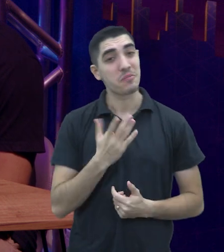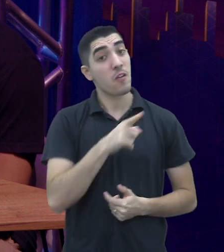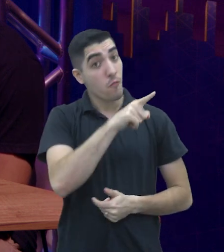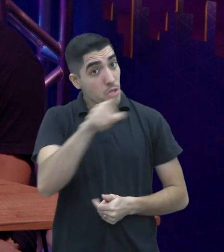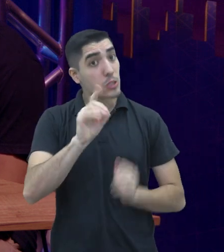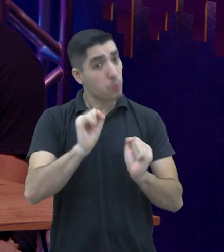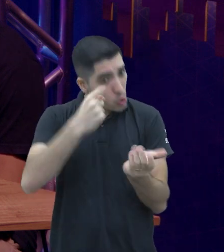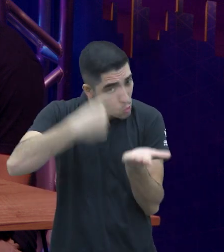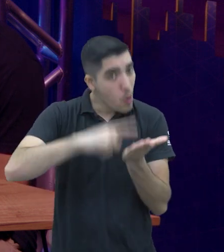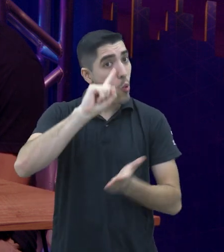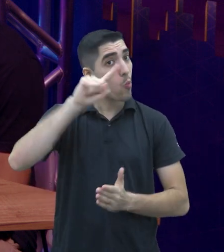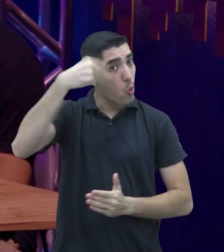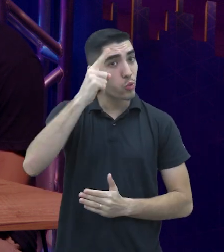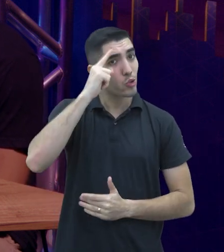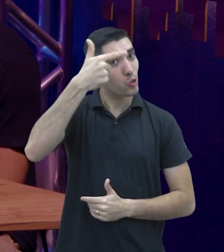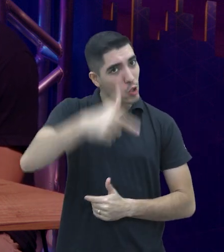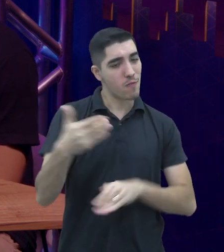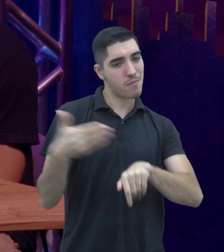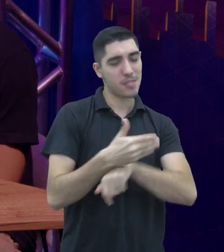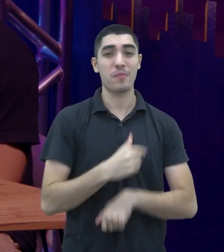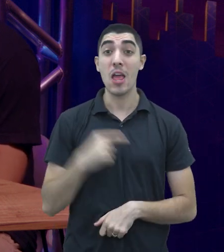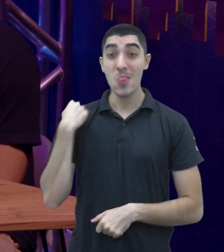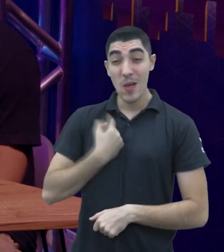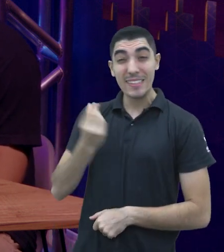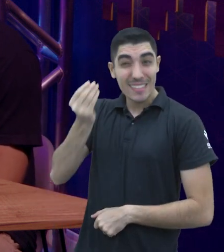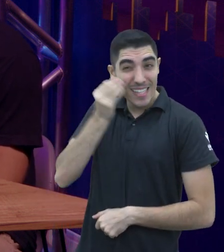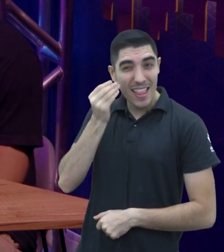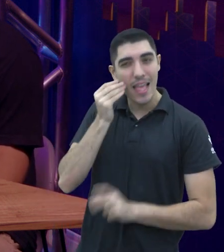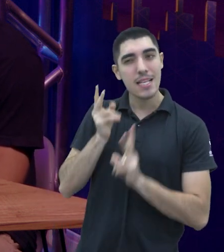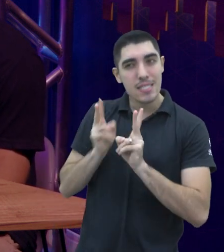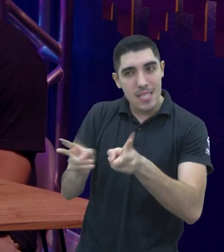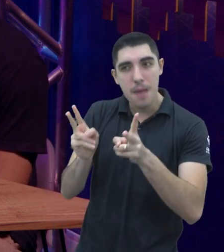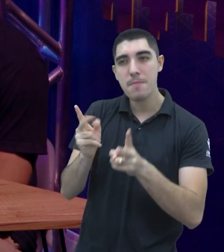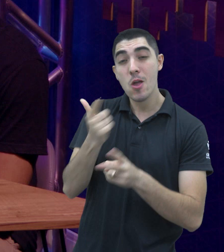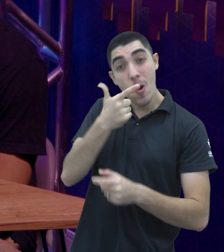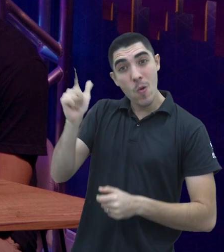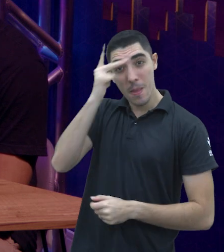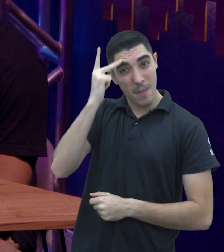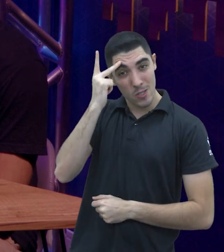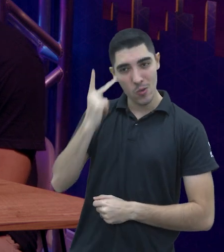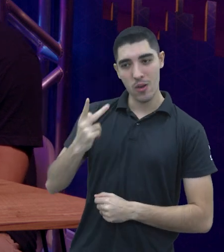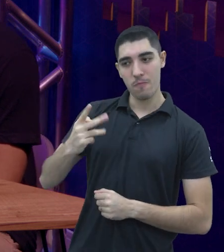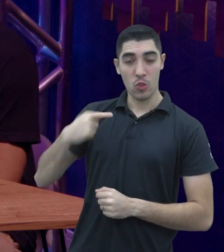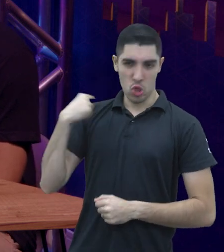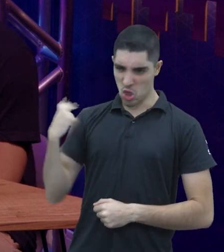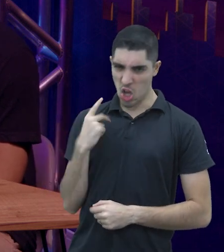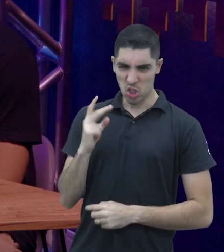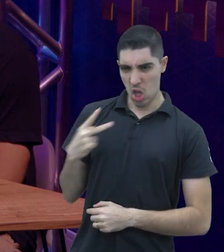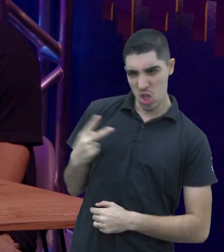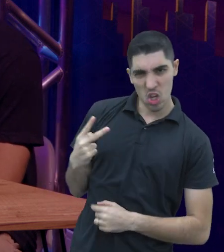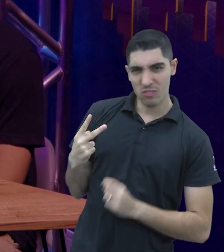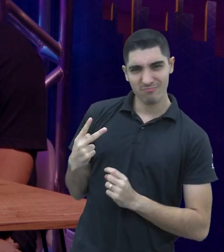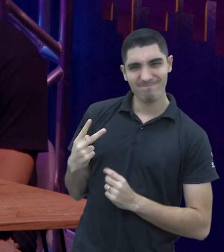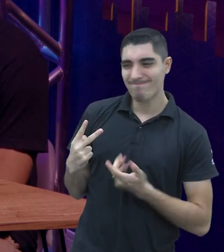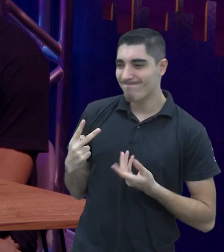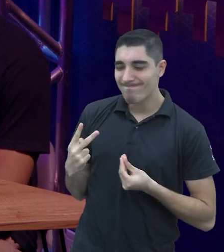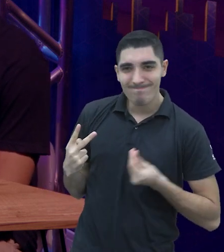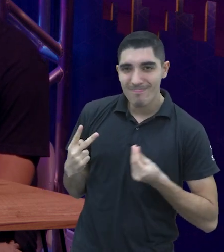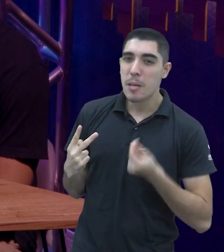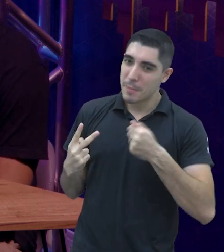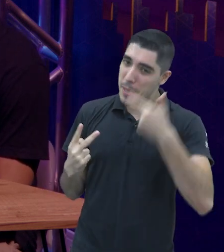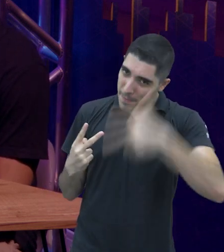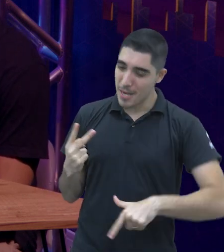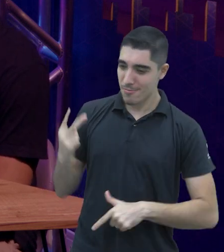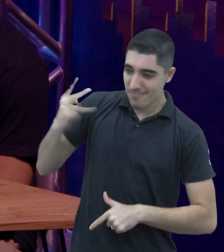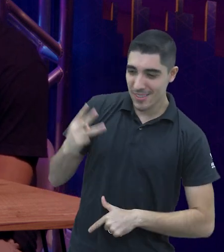sempre convidados para voltarem aqui no Pode Ser. A gente vai dar um jeitinho de sempre colocar mais uma pessoa aqui, né? Só nós dois já tá